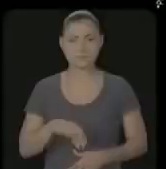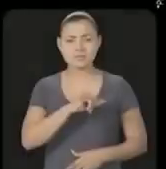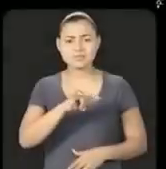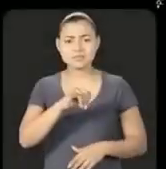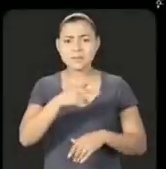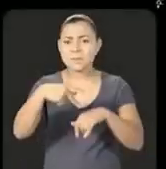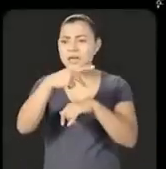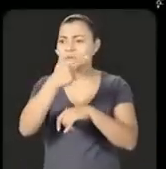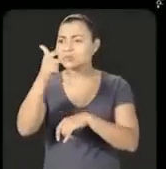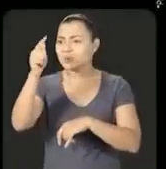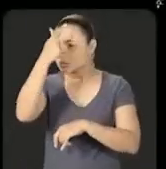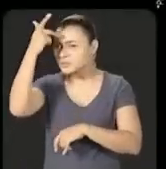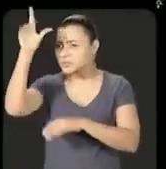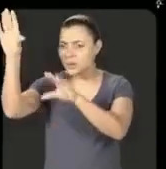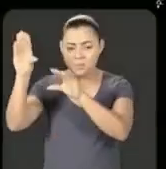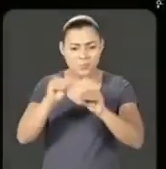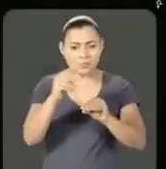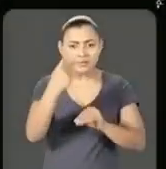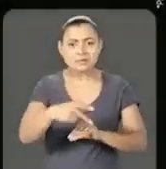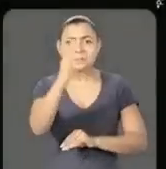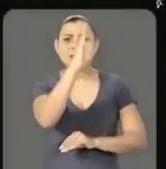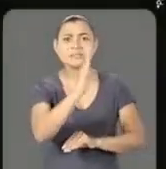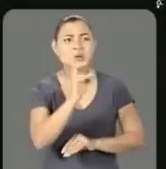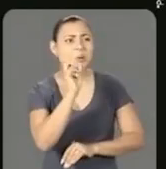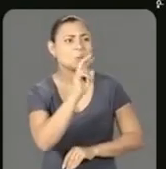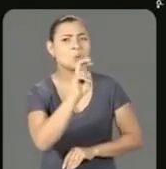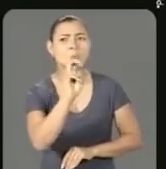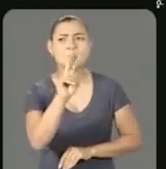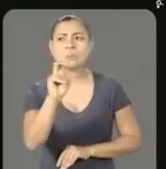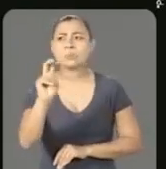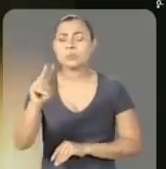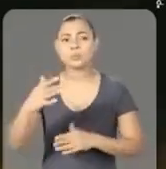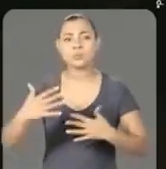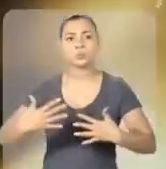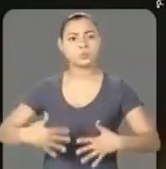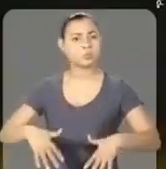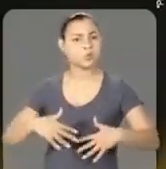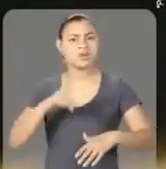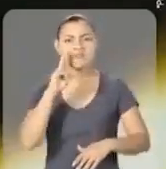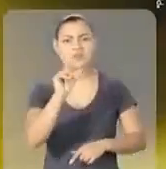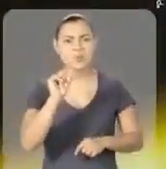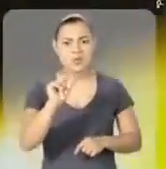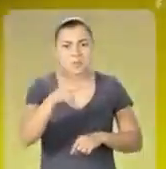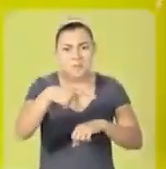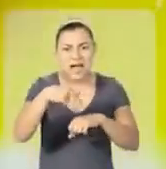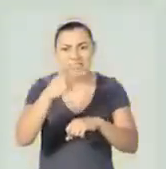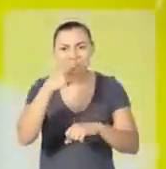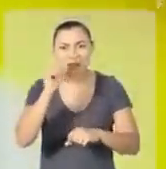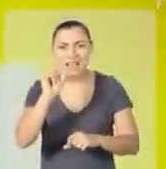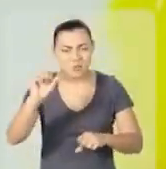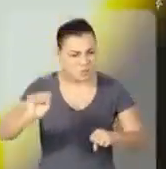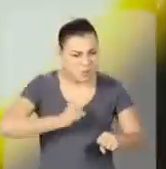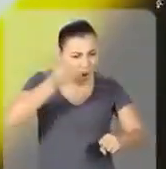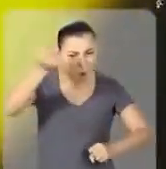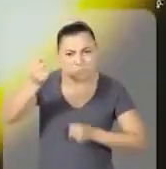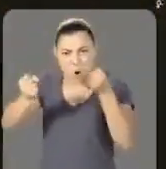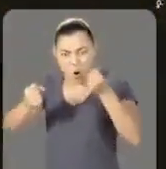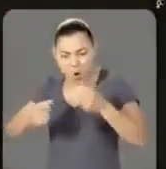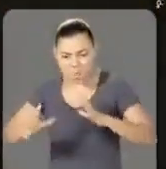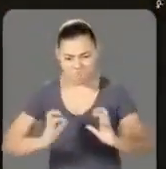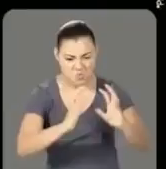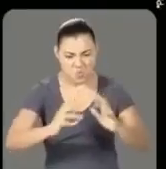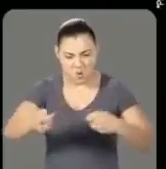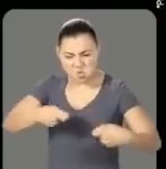Se alguém que viesse ao mundo agora abrisse seus olhos aqui no Brasil, viria um país com pessoas cegas pelo